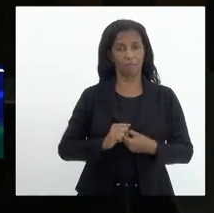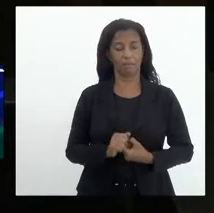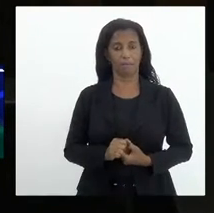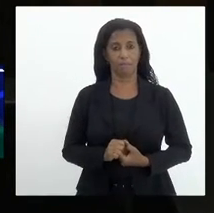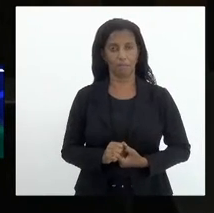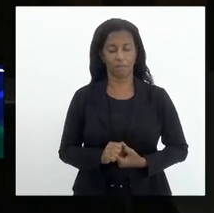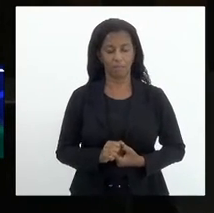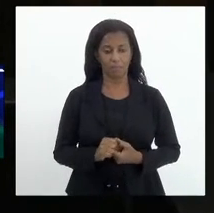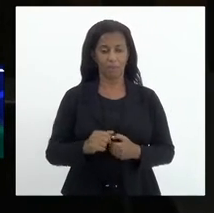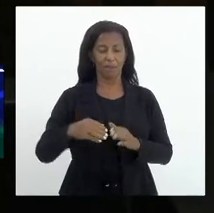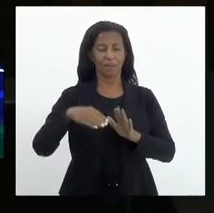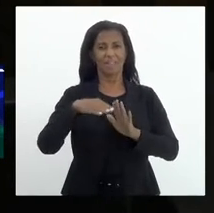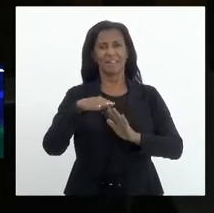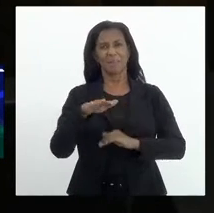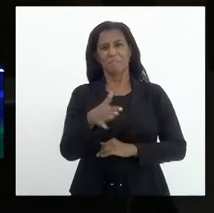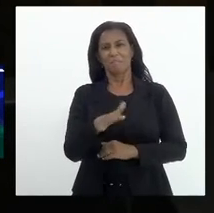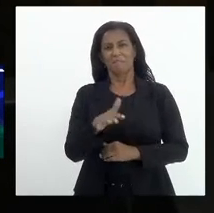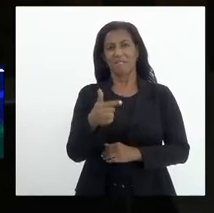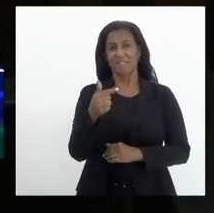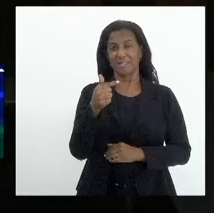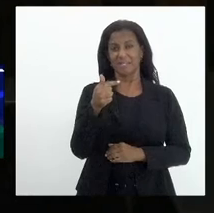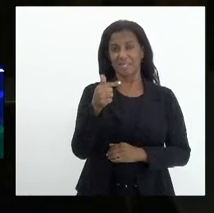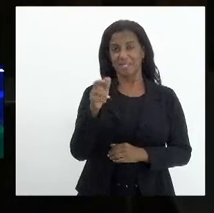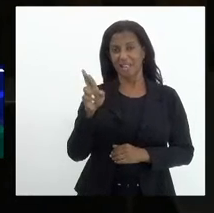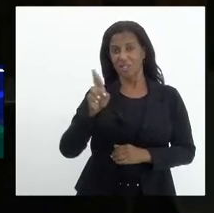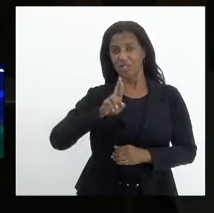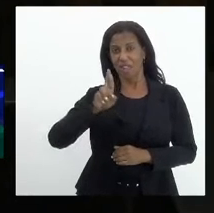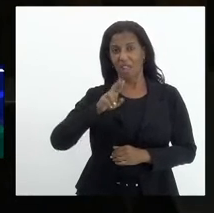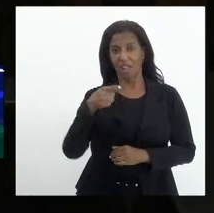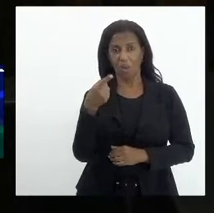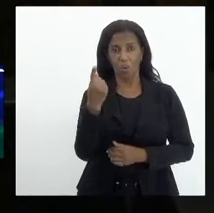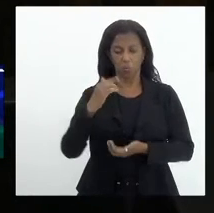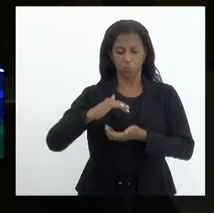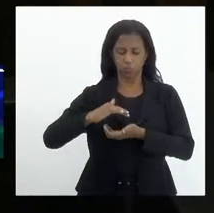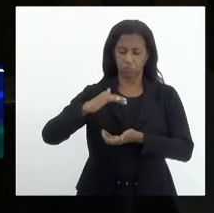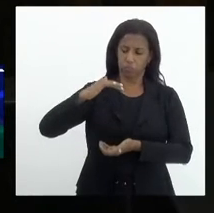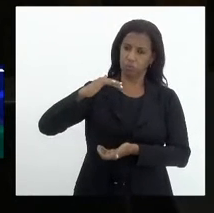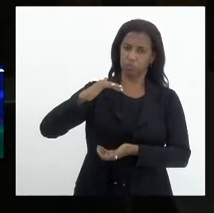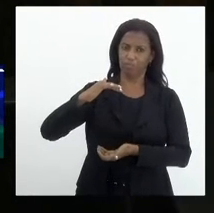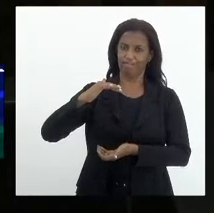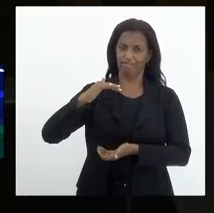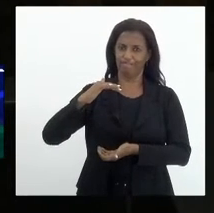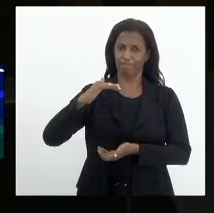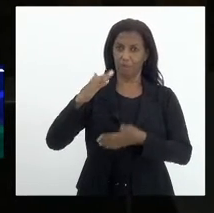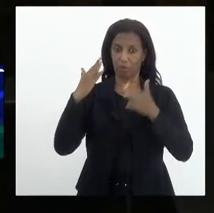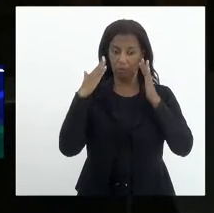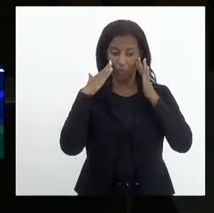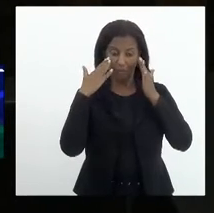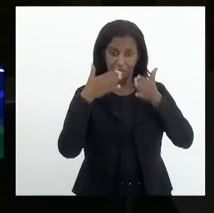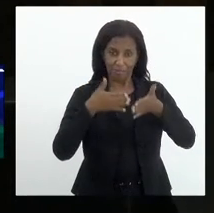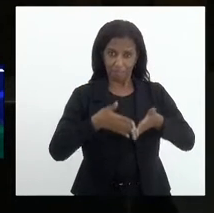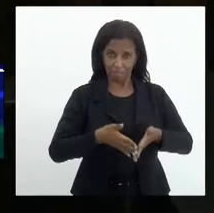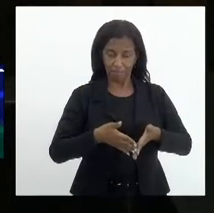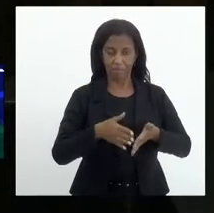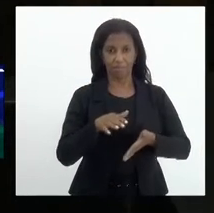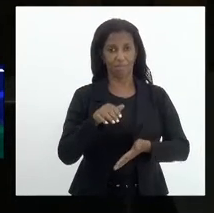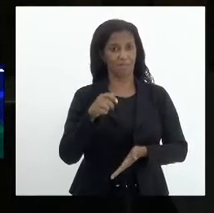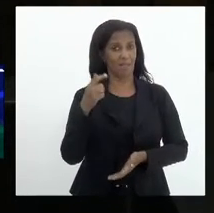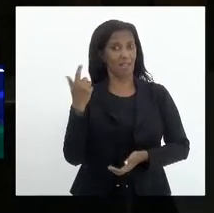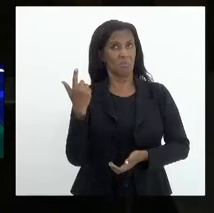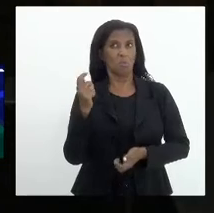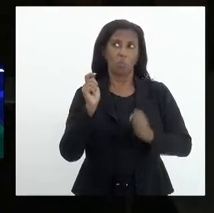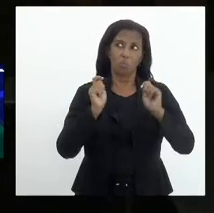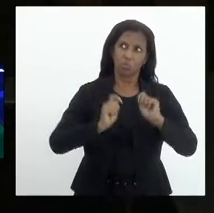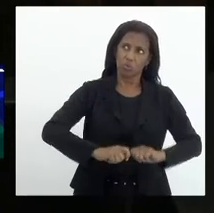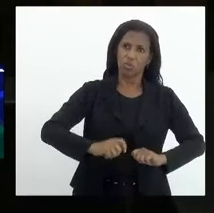está na ordem de R$ 7,00 o litro. Vou me fixar na gasolina. Podia